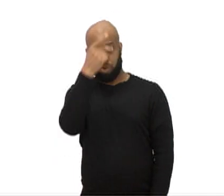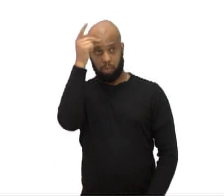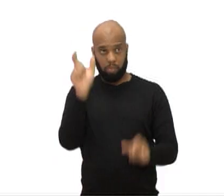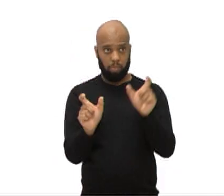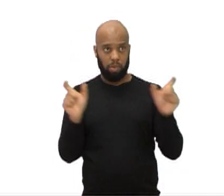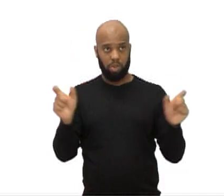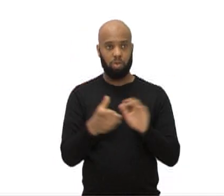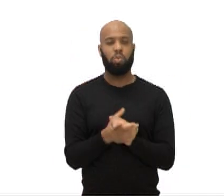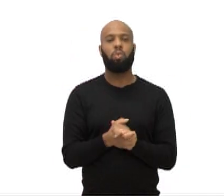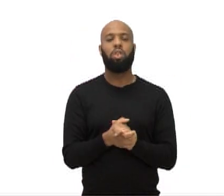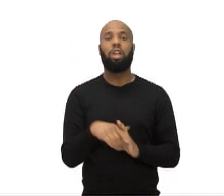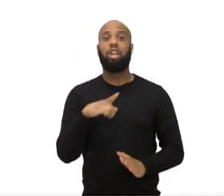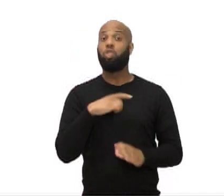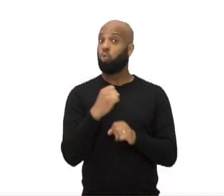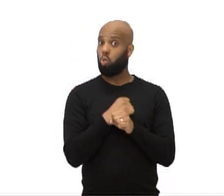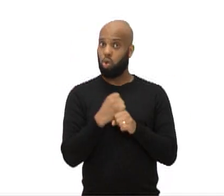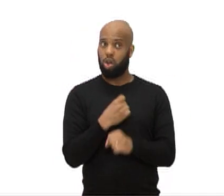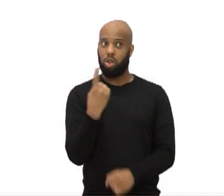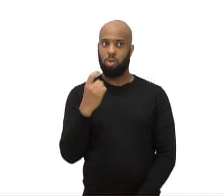pessoas em